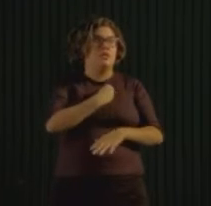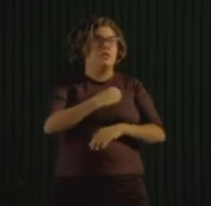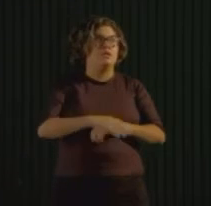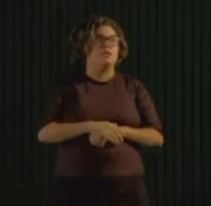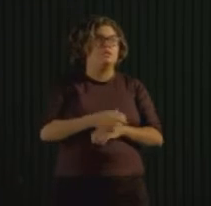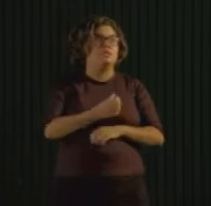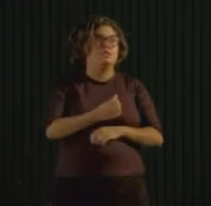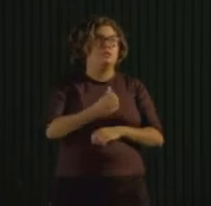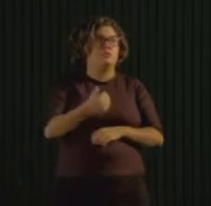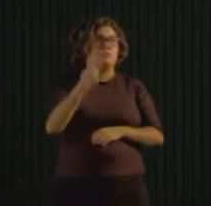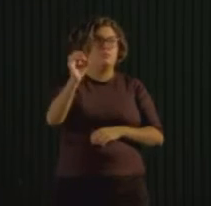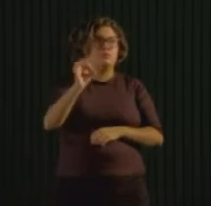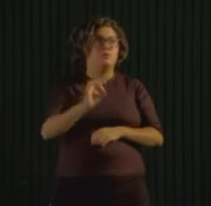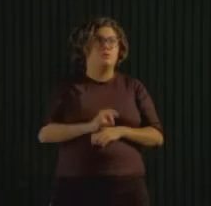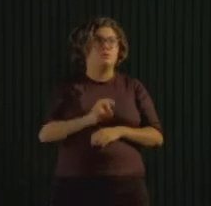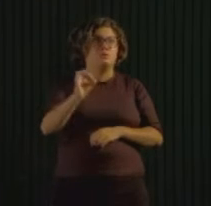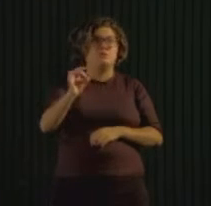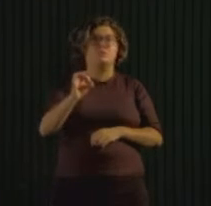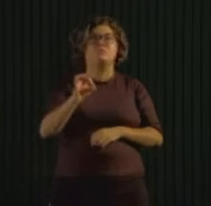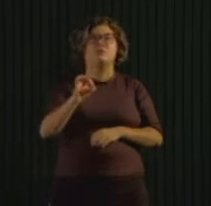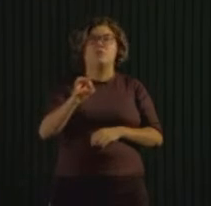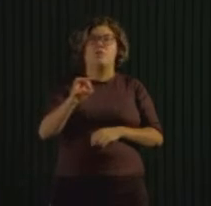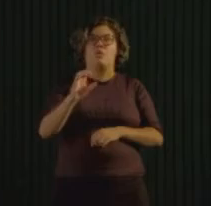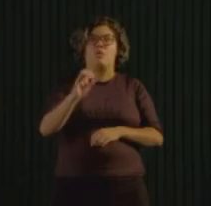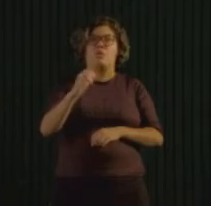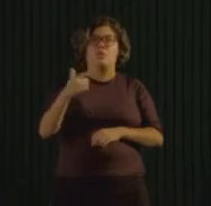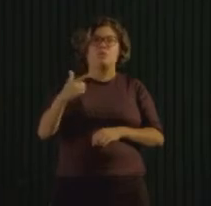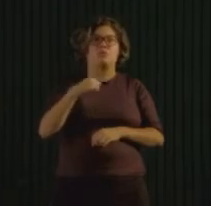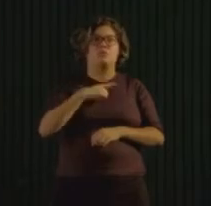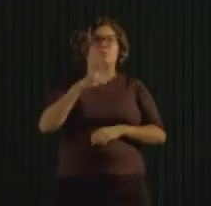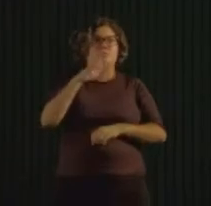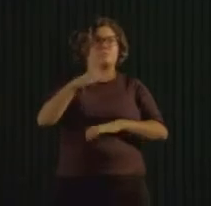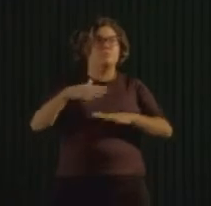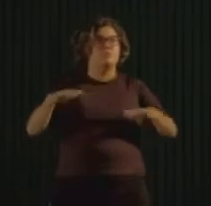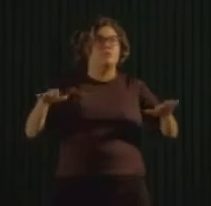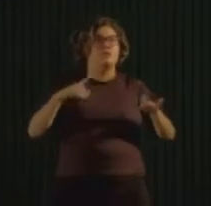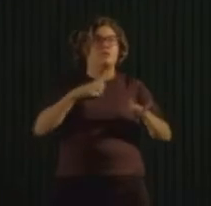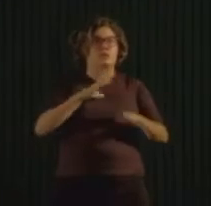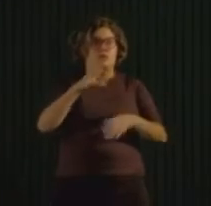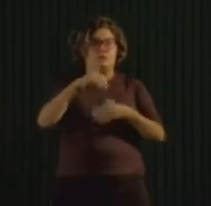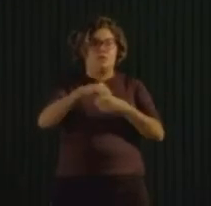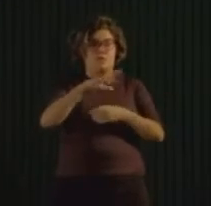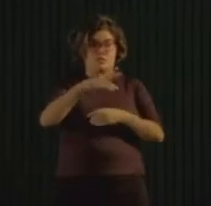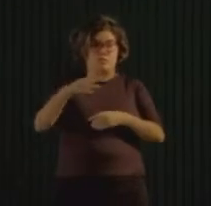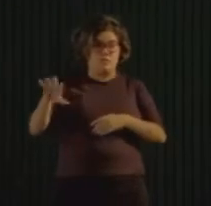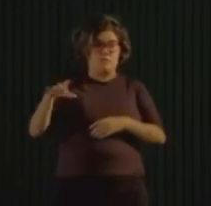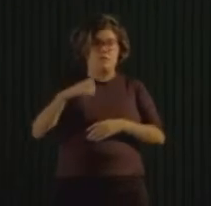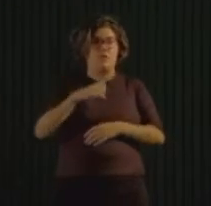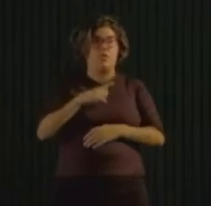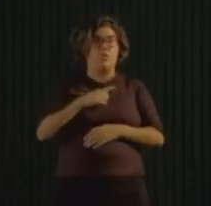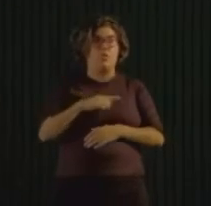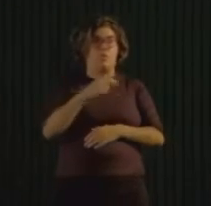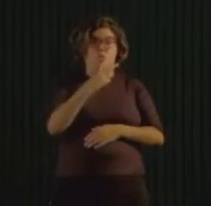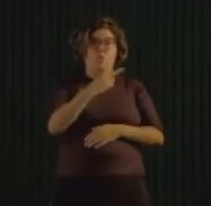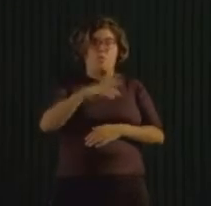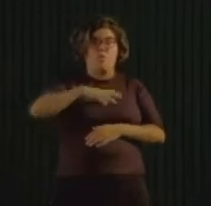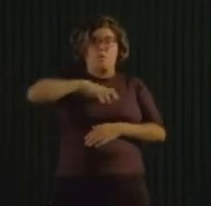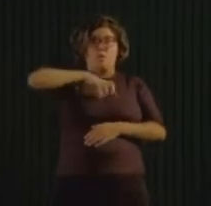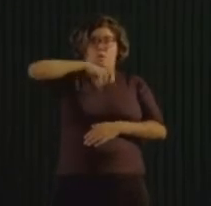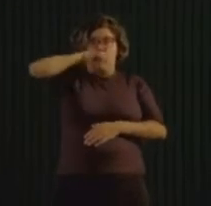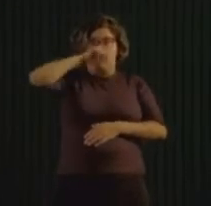nós. 61% do oxigênio liberado na atmosfera advém do oceano. Ou seja, a cada